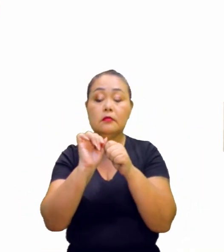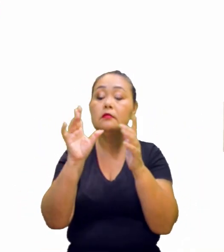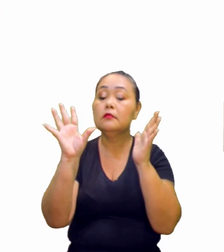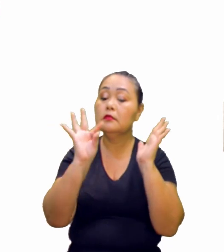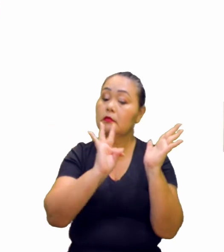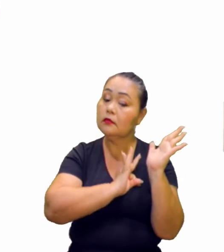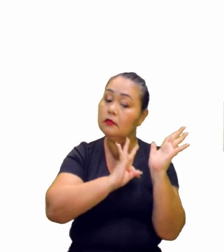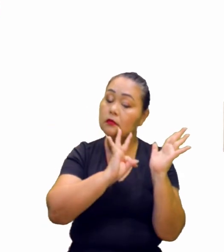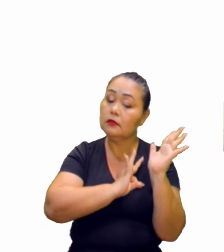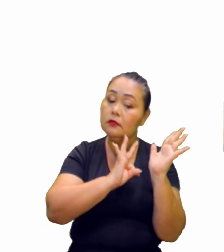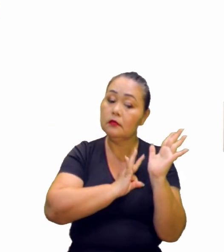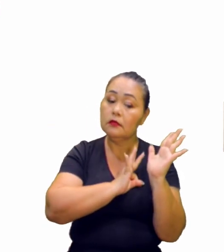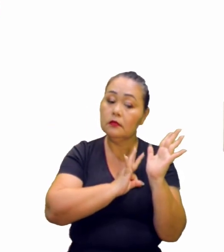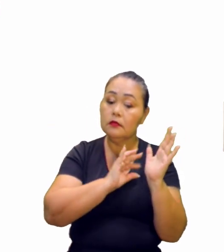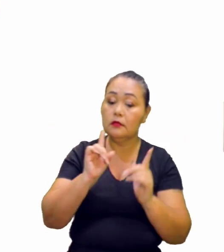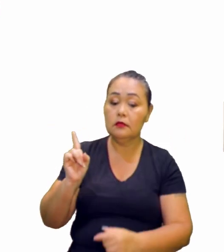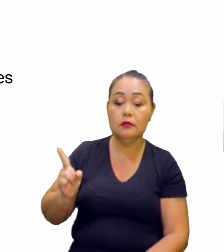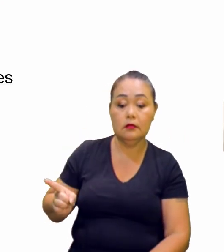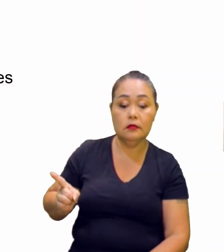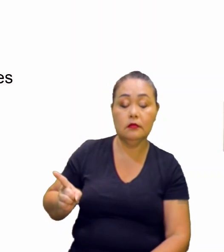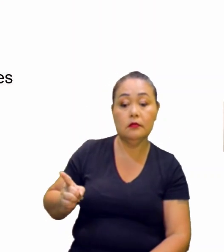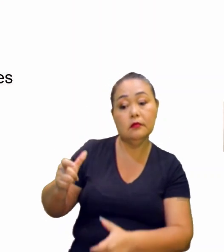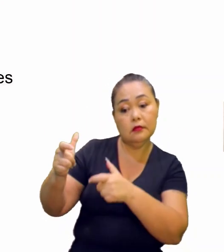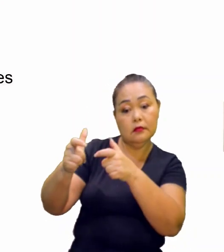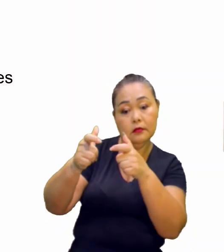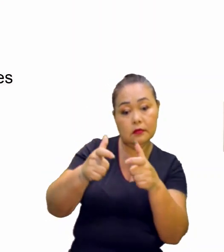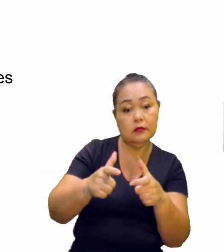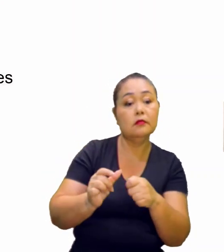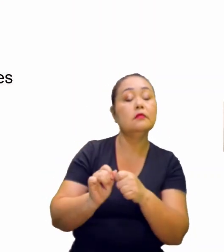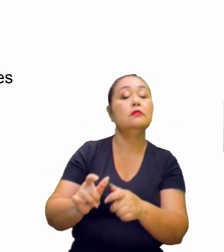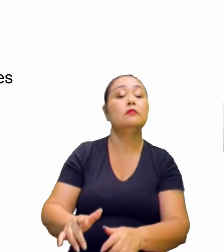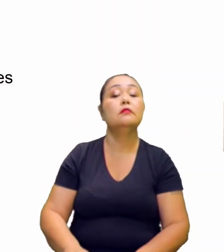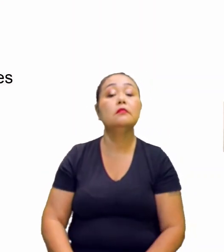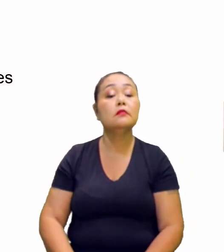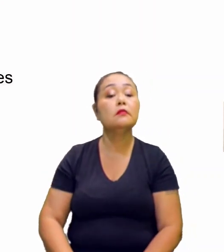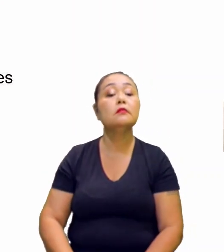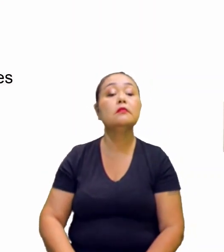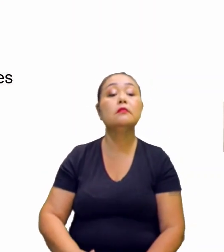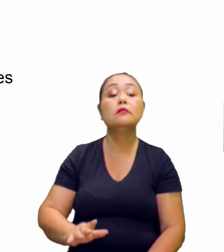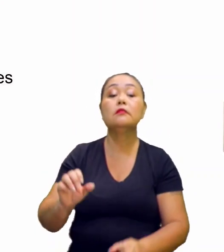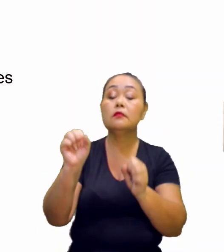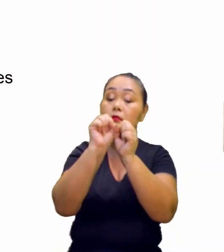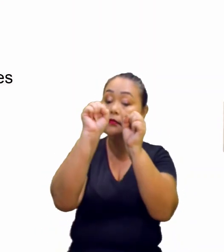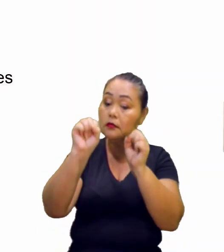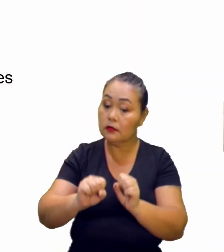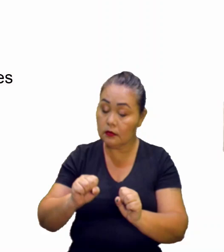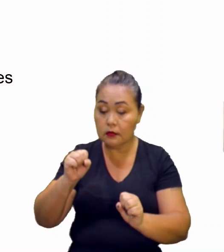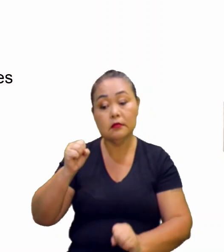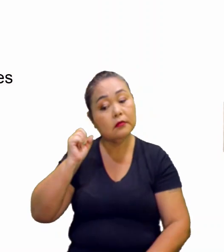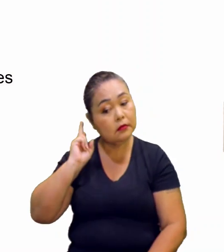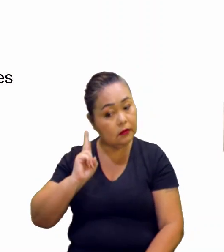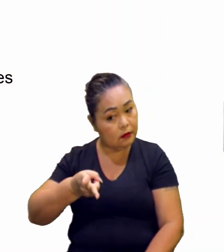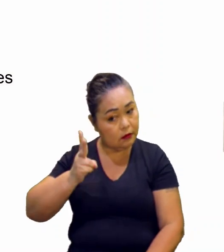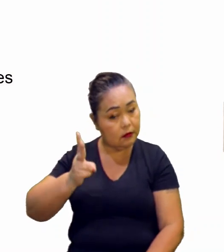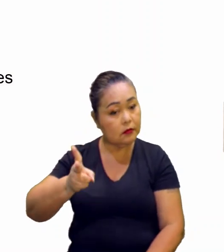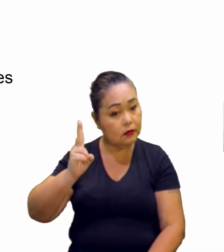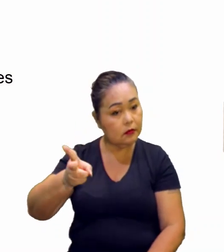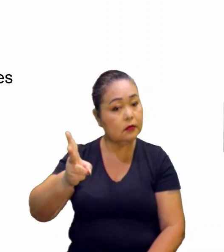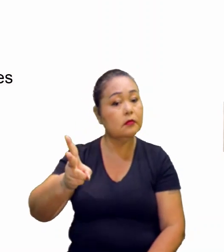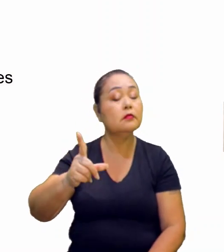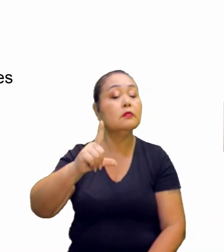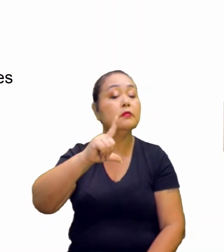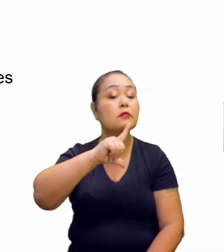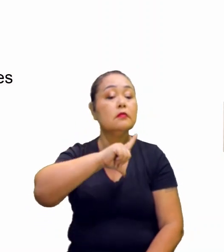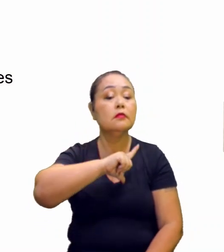aí de localização delas. Nos sistemas contínuos, são aqueles em que há